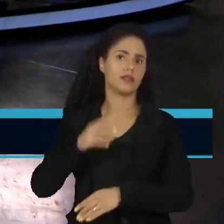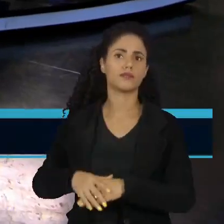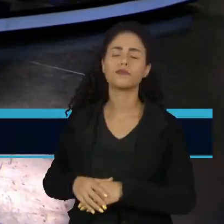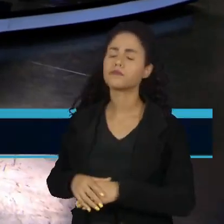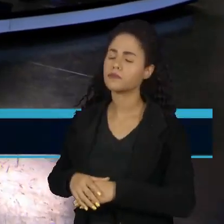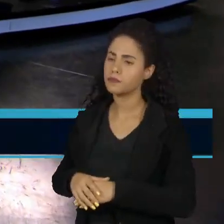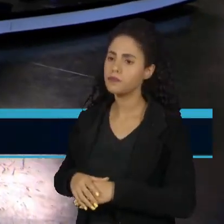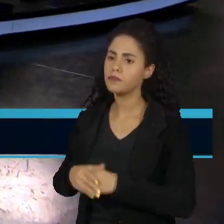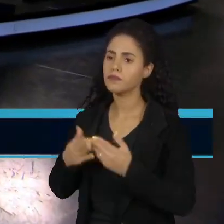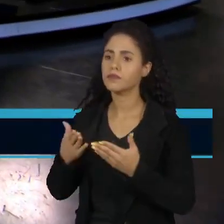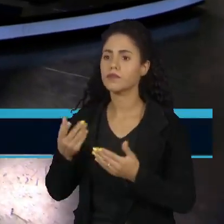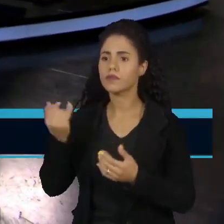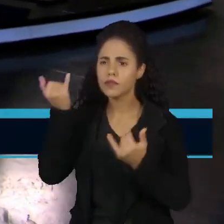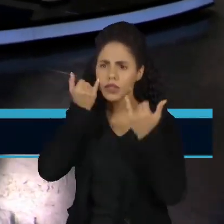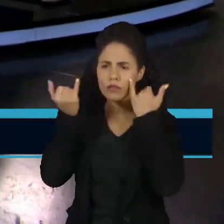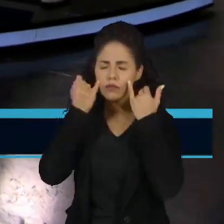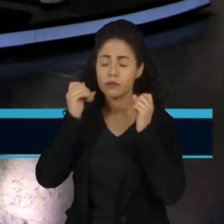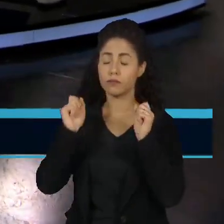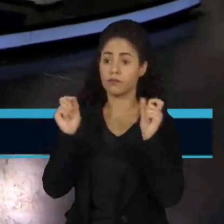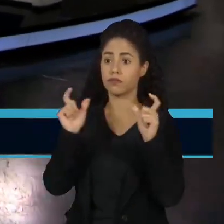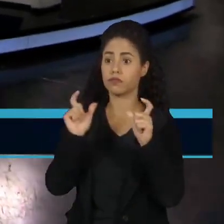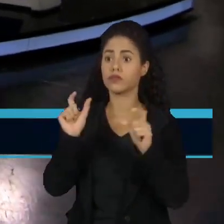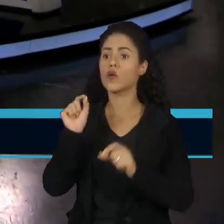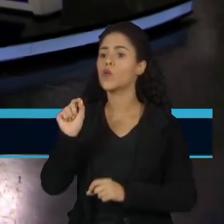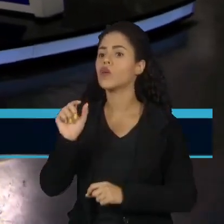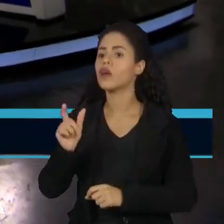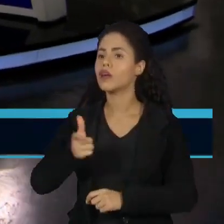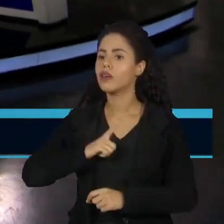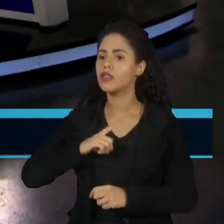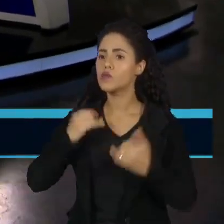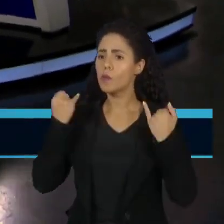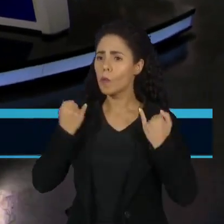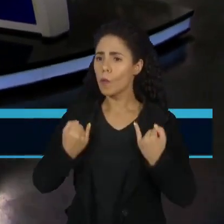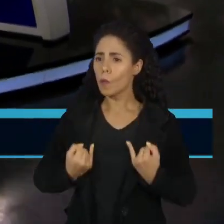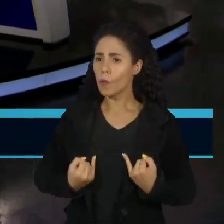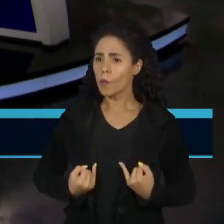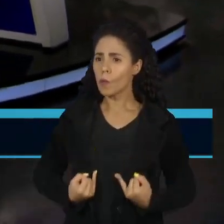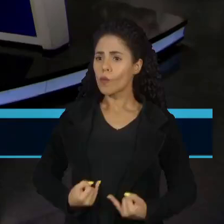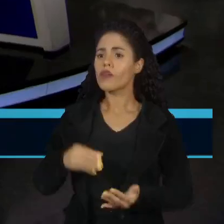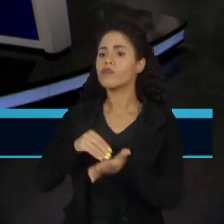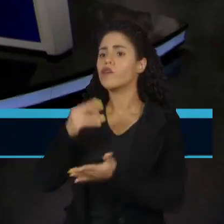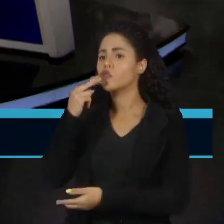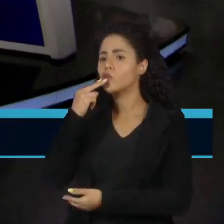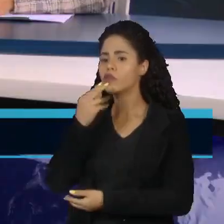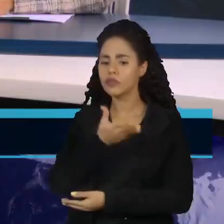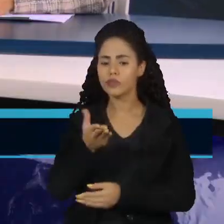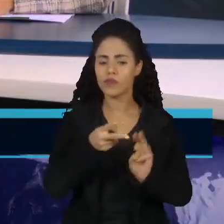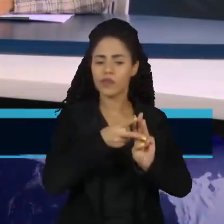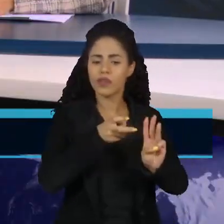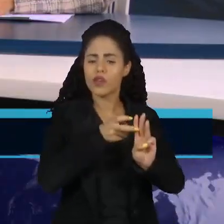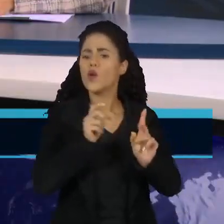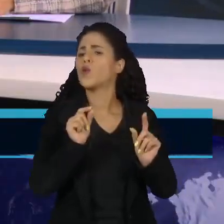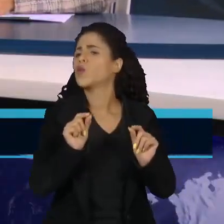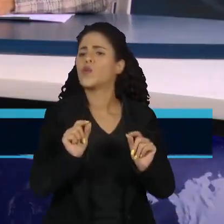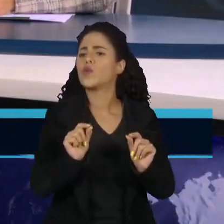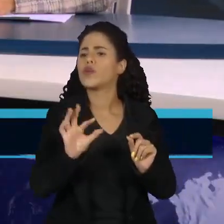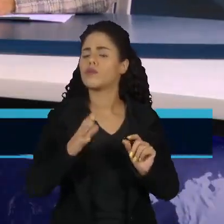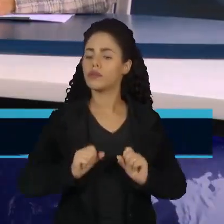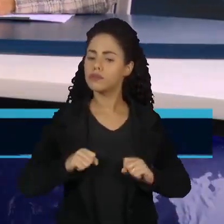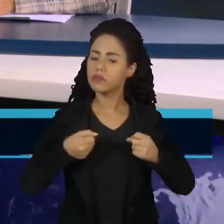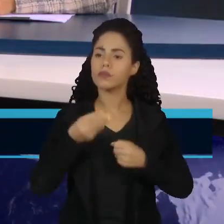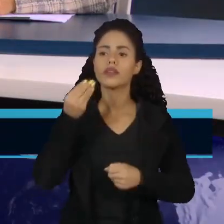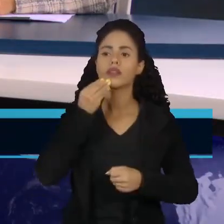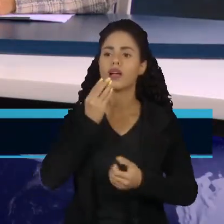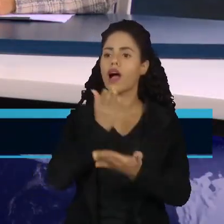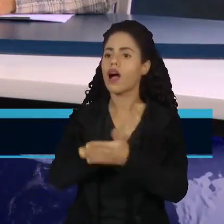Doutora Rosana, um dado preocupante desse relatório é o índice de desnutrição entre as crianças indígenas. Como é que a gente vai fazer para enfrentar esse